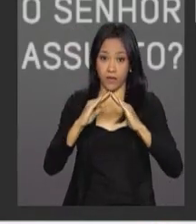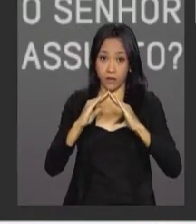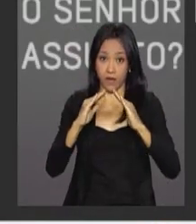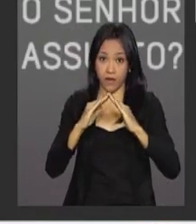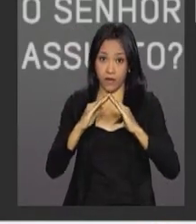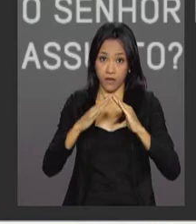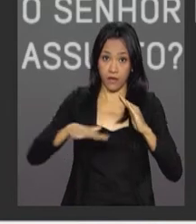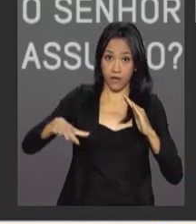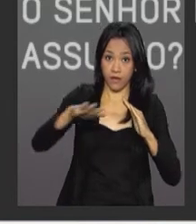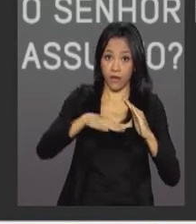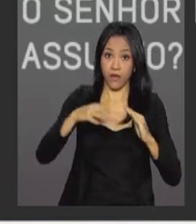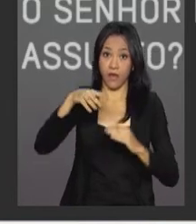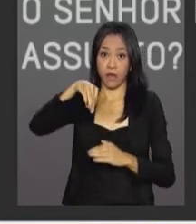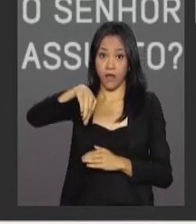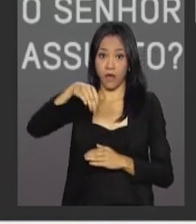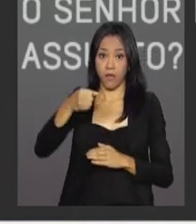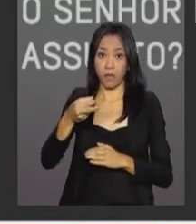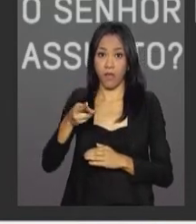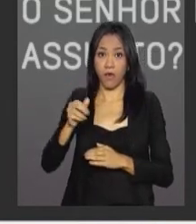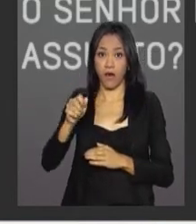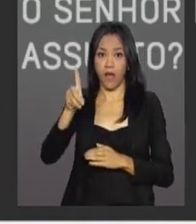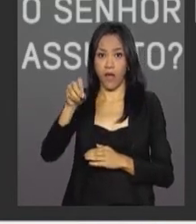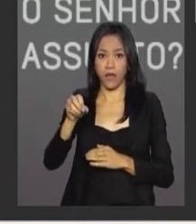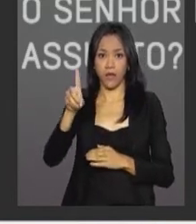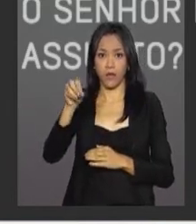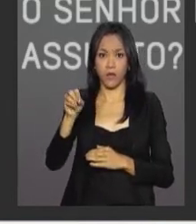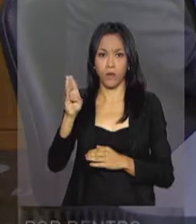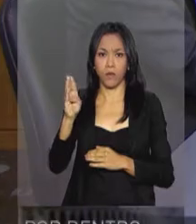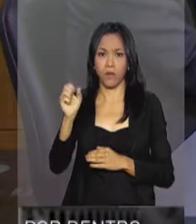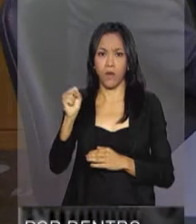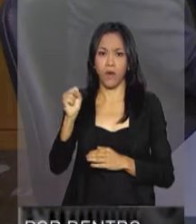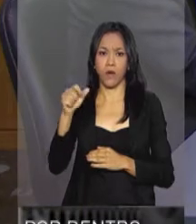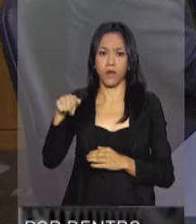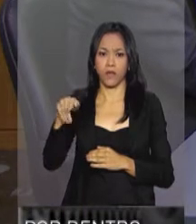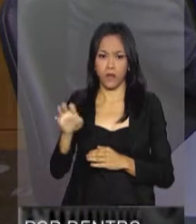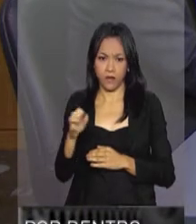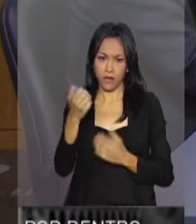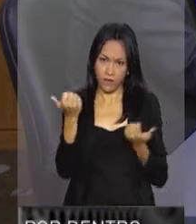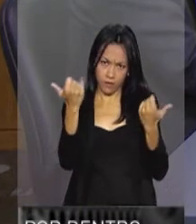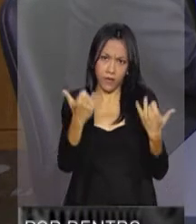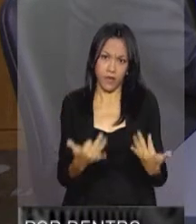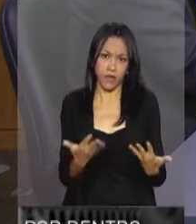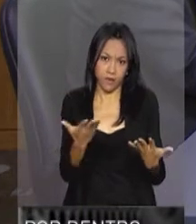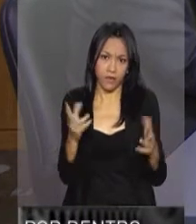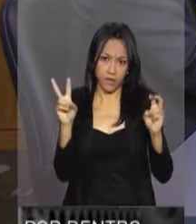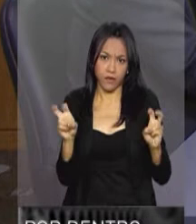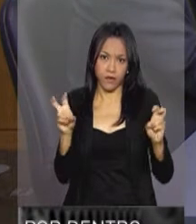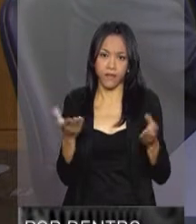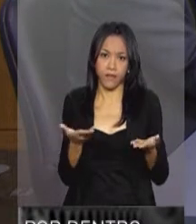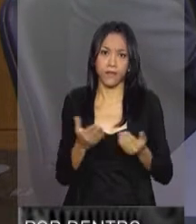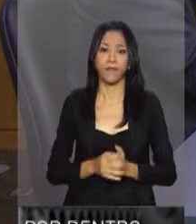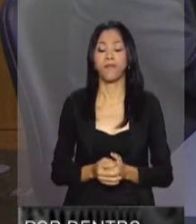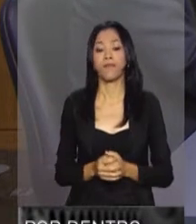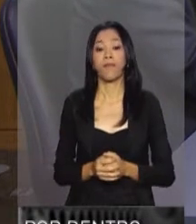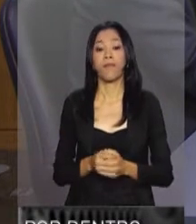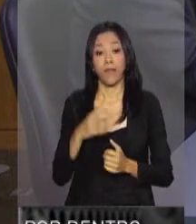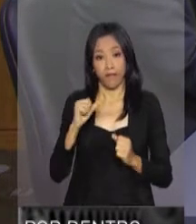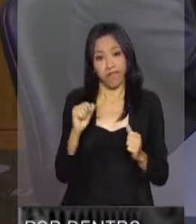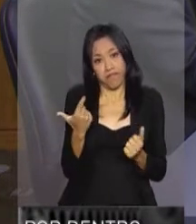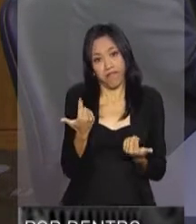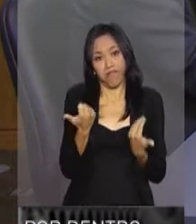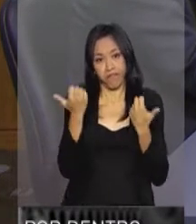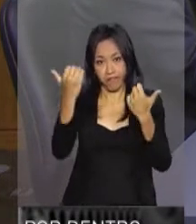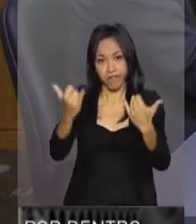bosque o senhor poderia falar sobre este assunto o ministro claro que ela é importantíssimo registrar a os